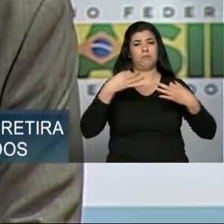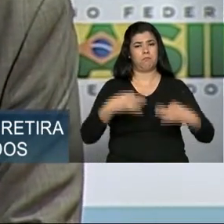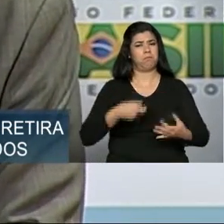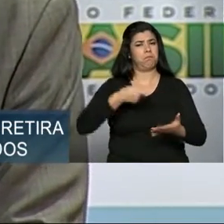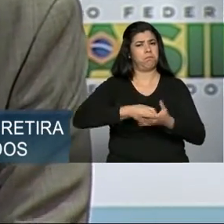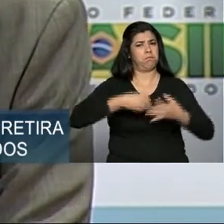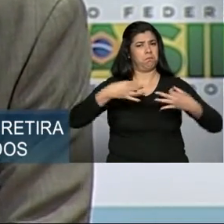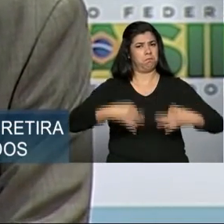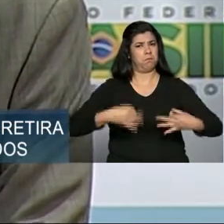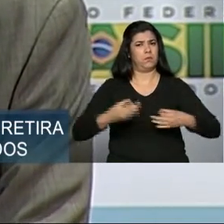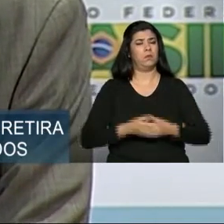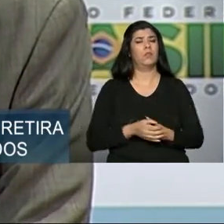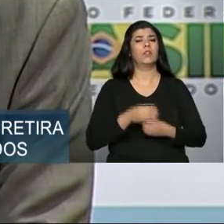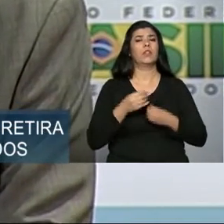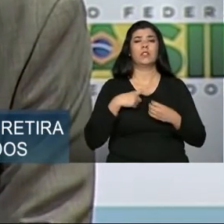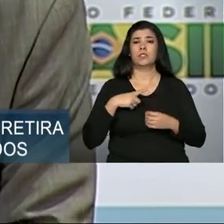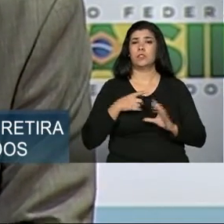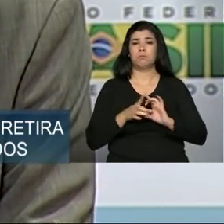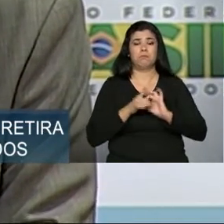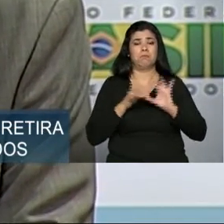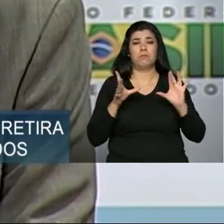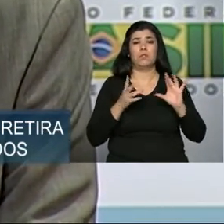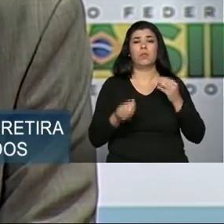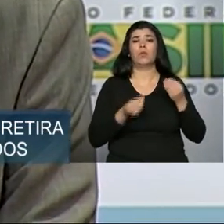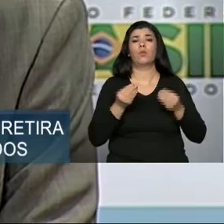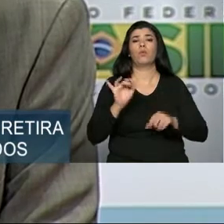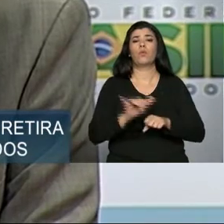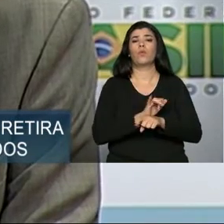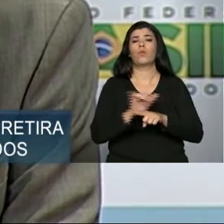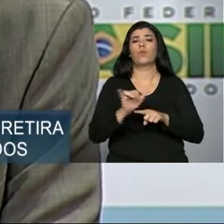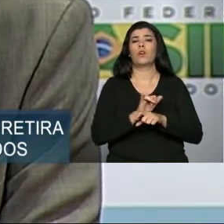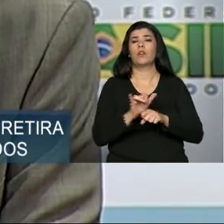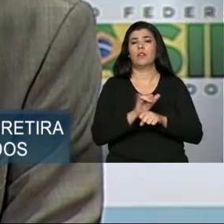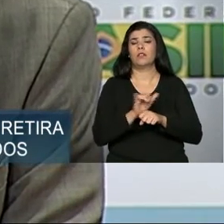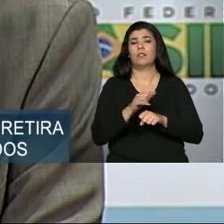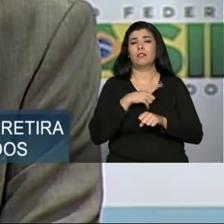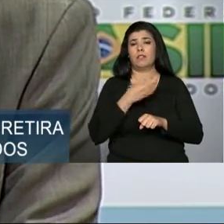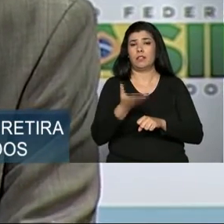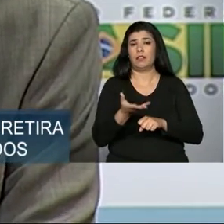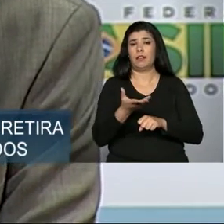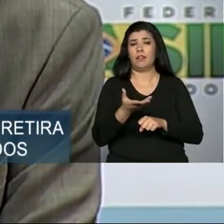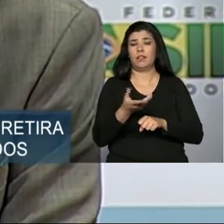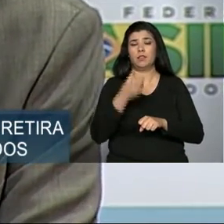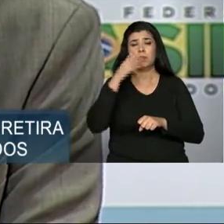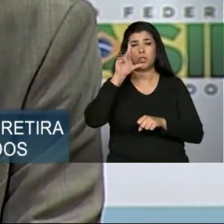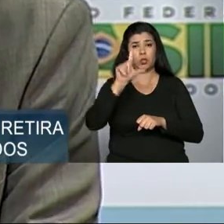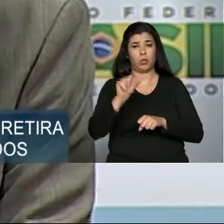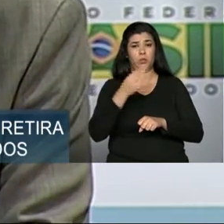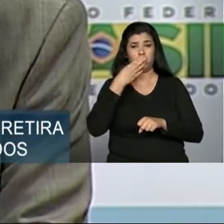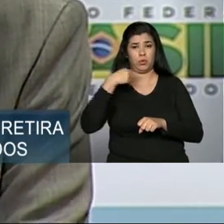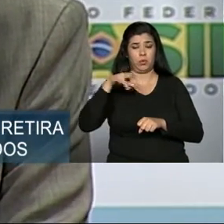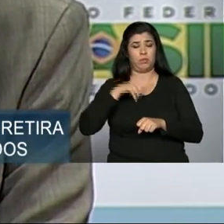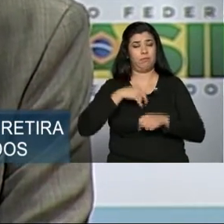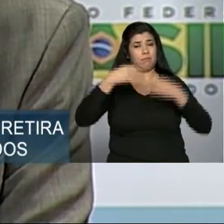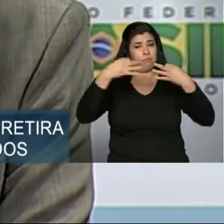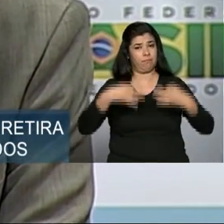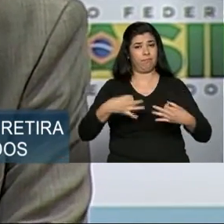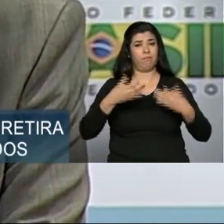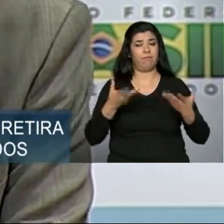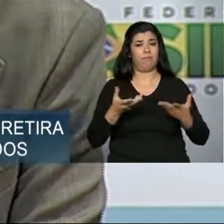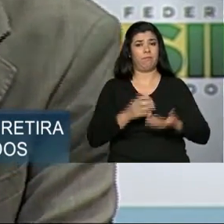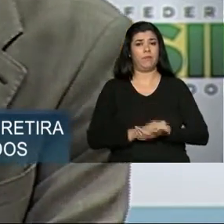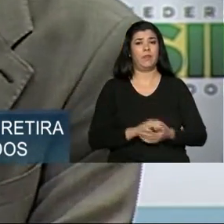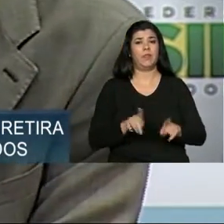confirmam, assim, com folga, o quanto que essa estratégia ela está dando certo. Ela tem sido correta.